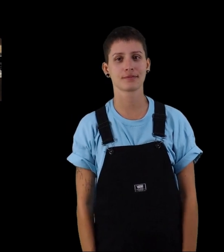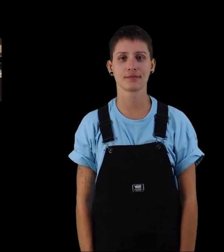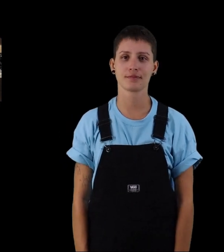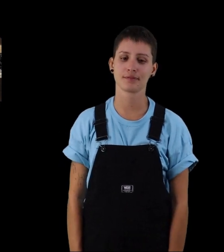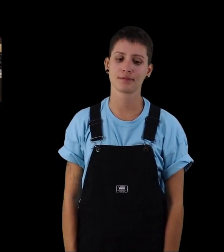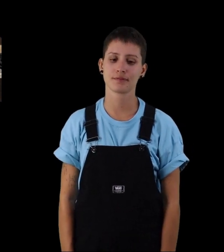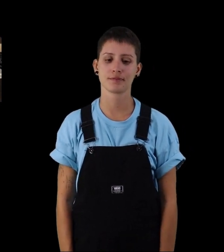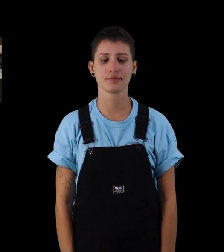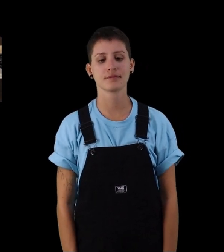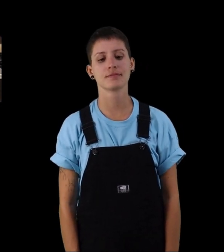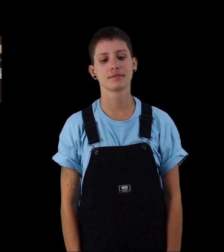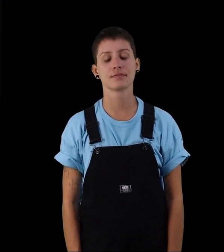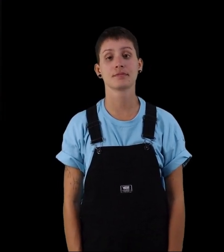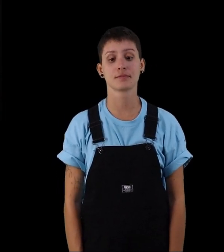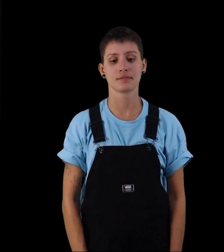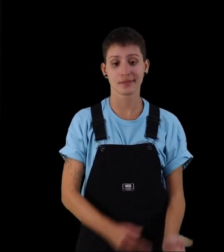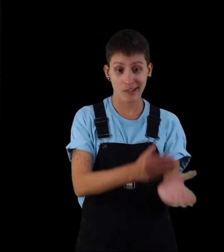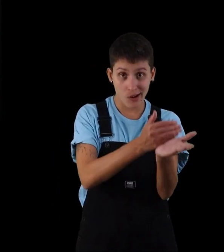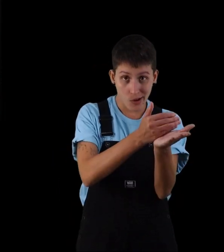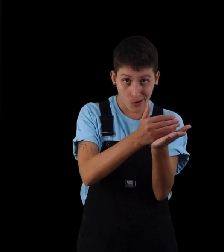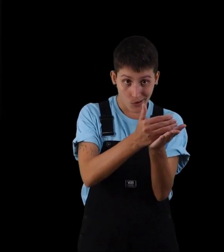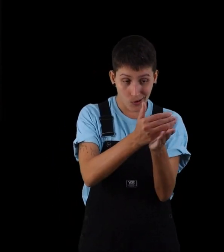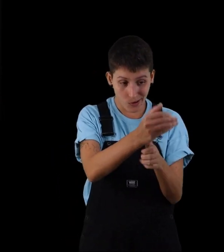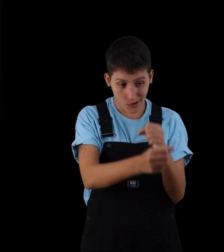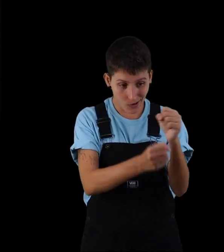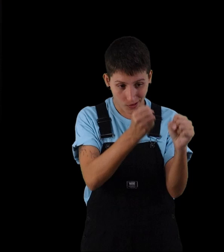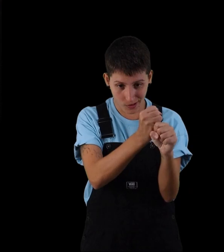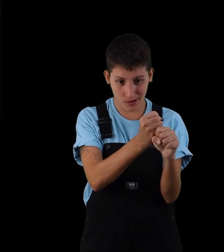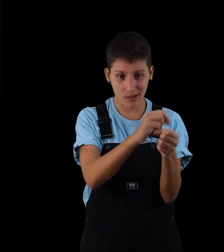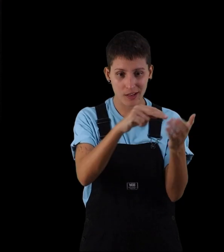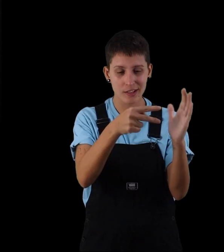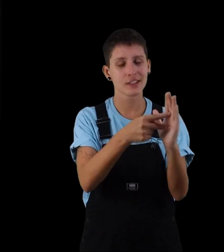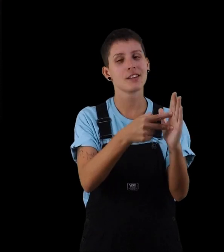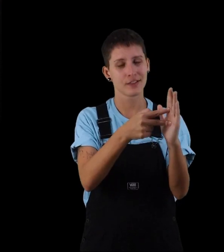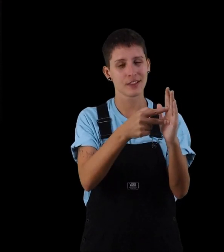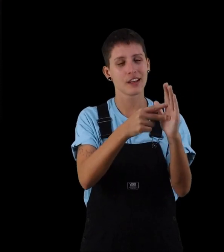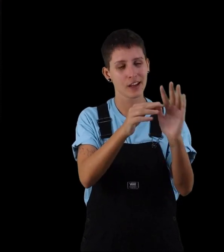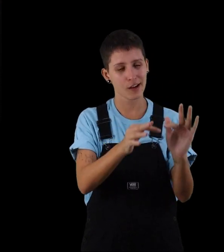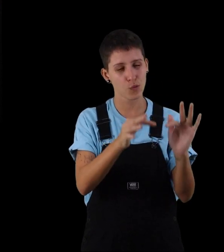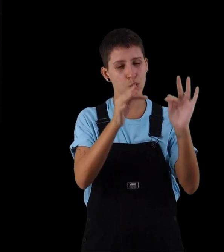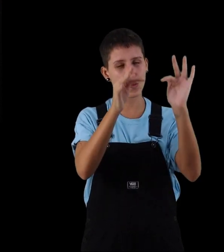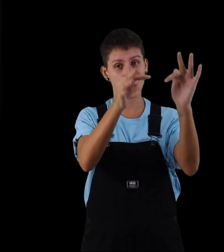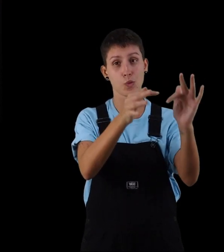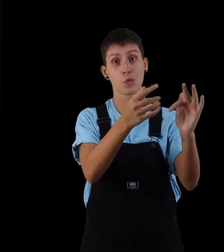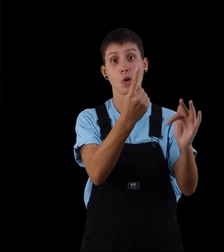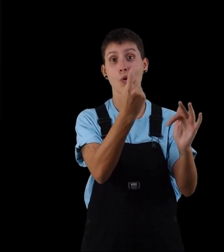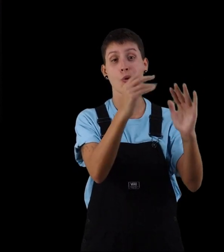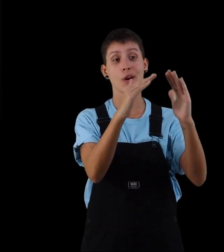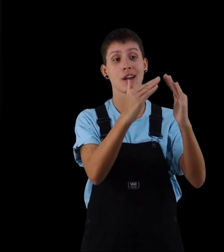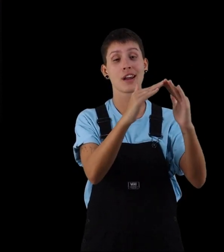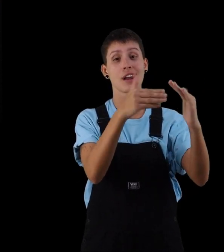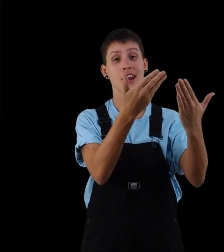Mão de Eliesa desenha uma escola no quadro. O início do ano sopra futuro. Bem perto da casa, a